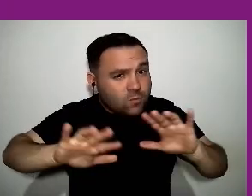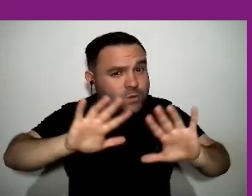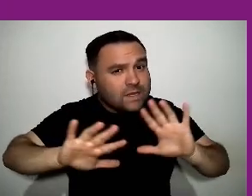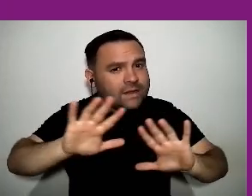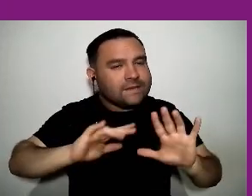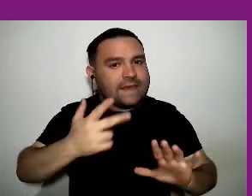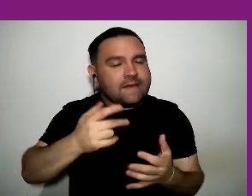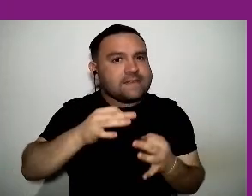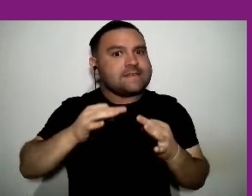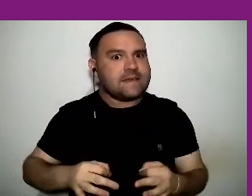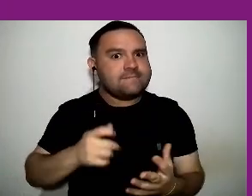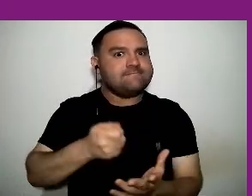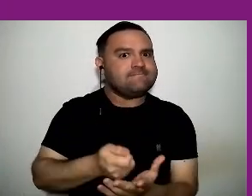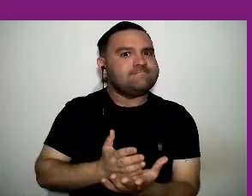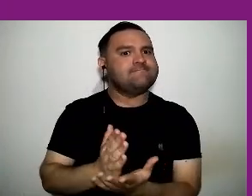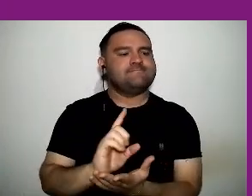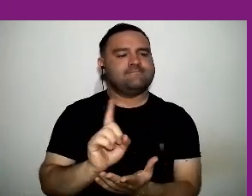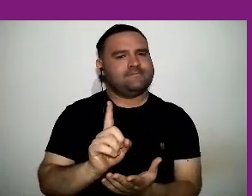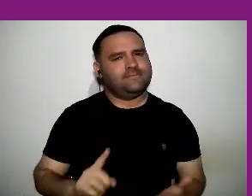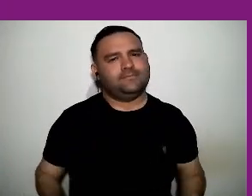essa afirmação.